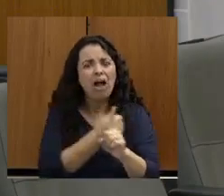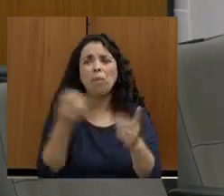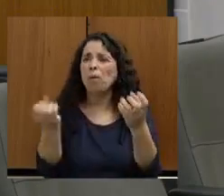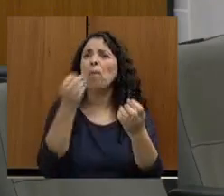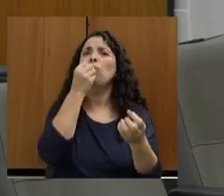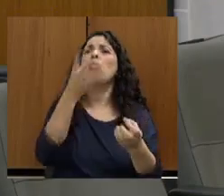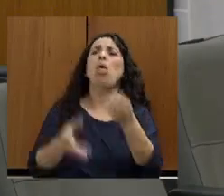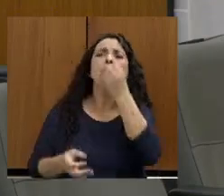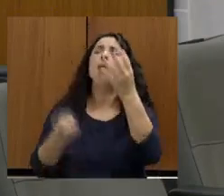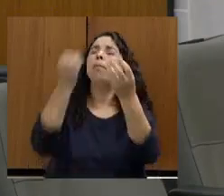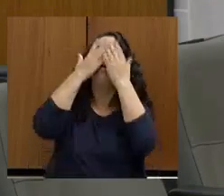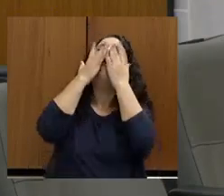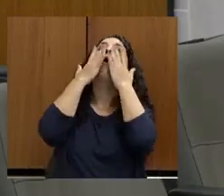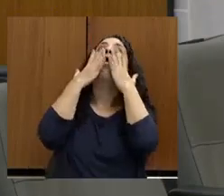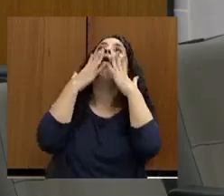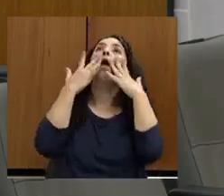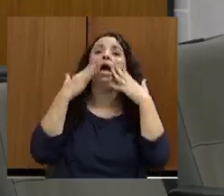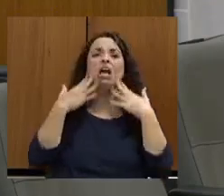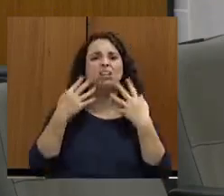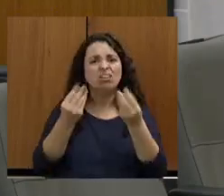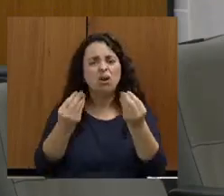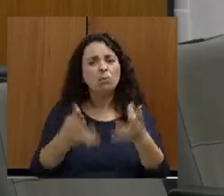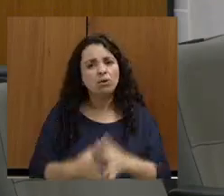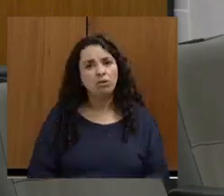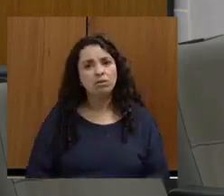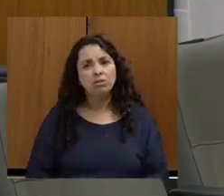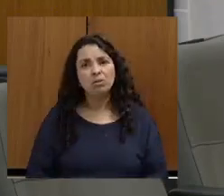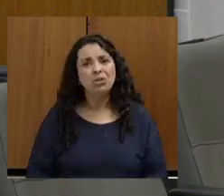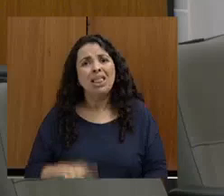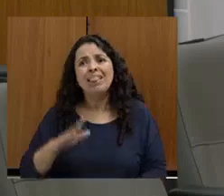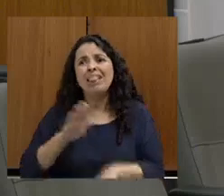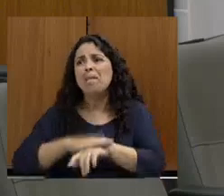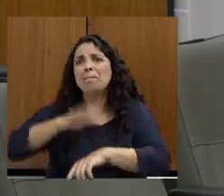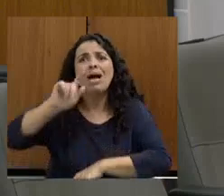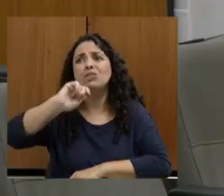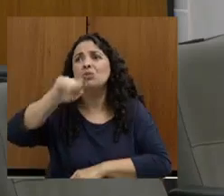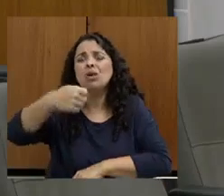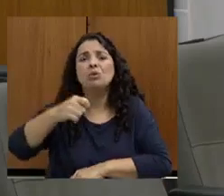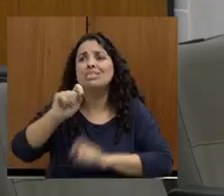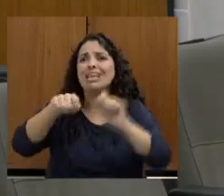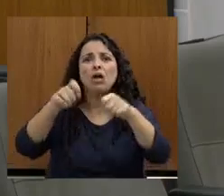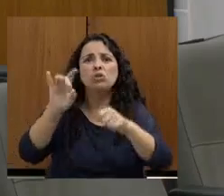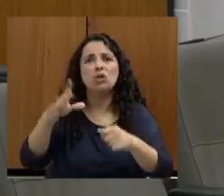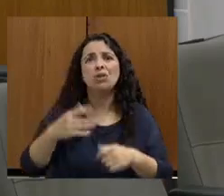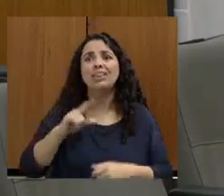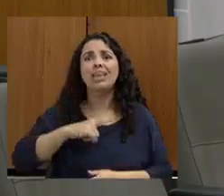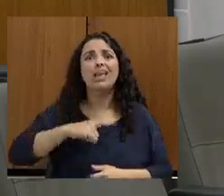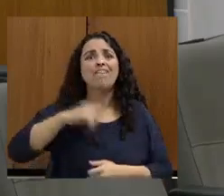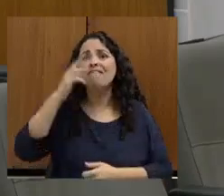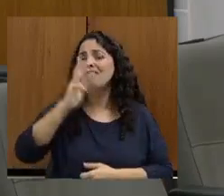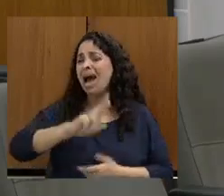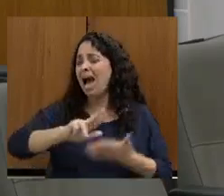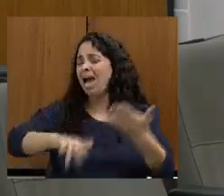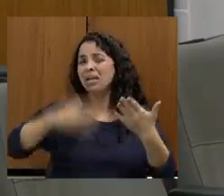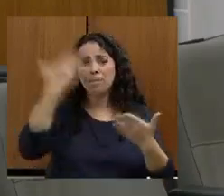vocês. Intercedam. E eu vou falar com a senhora e com os demais membros da mesa. Para concluir,